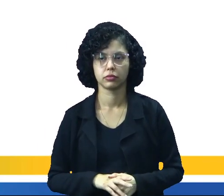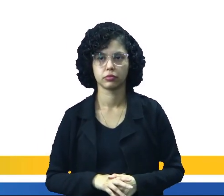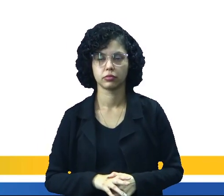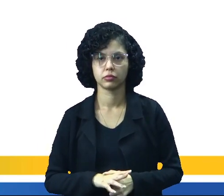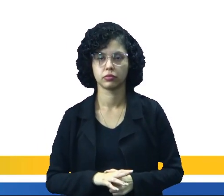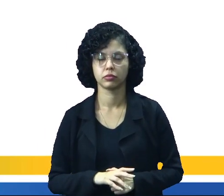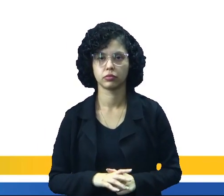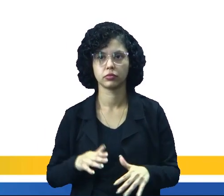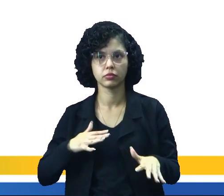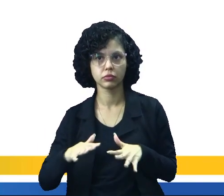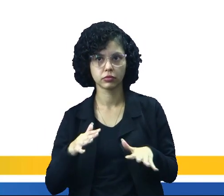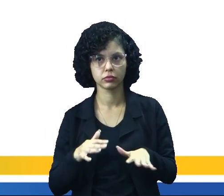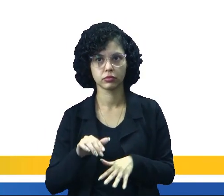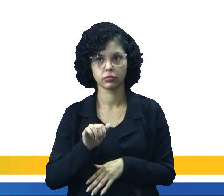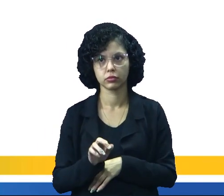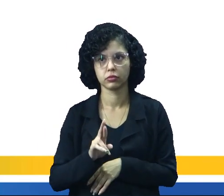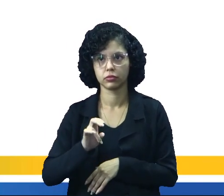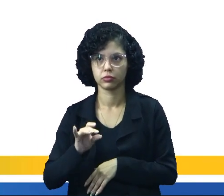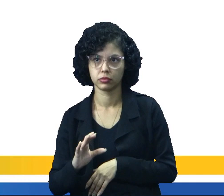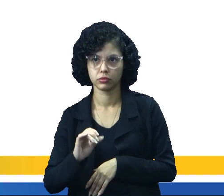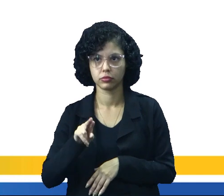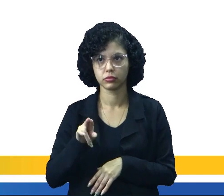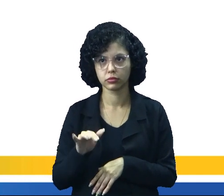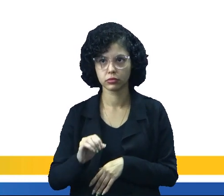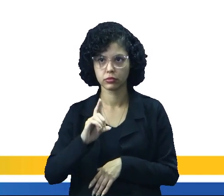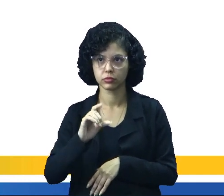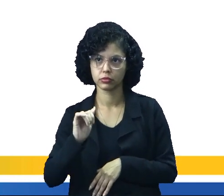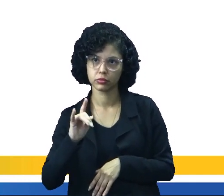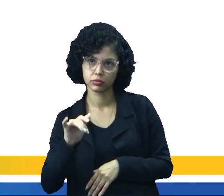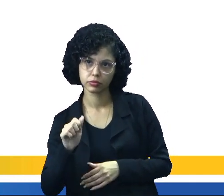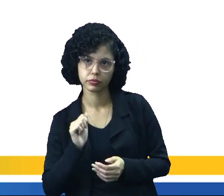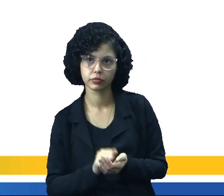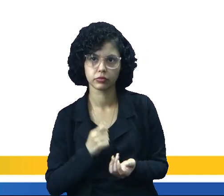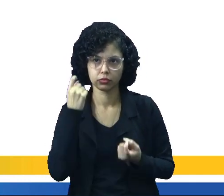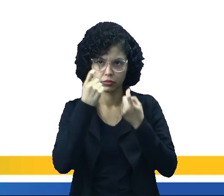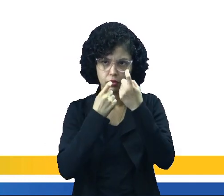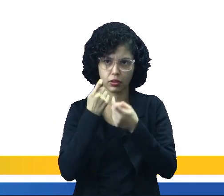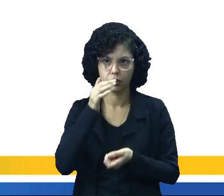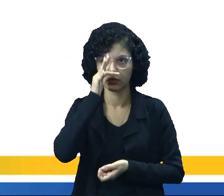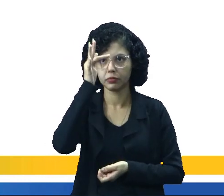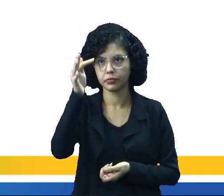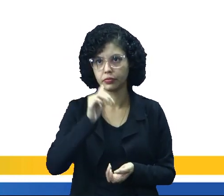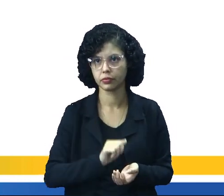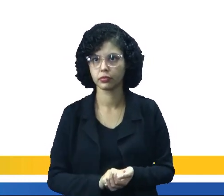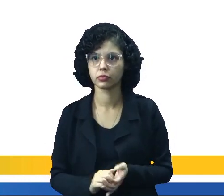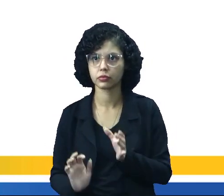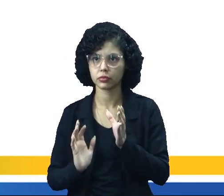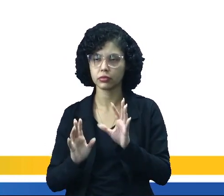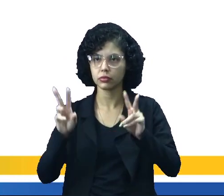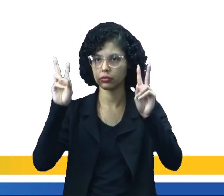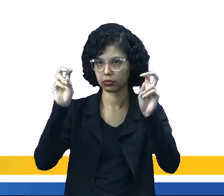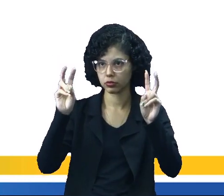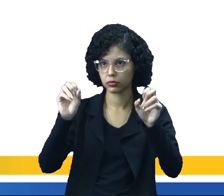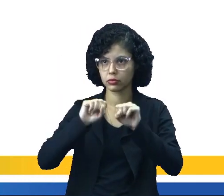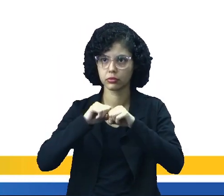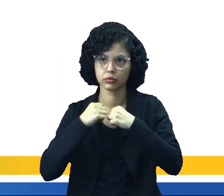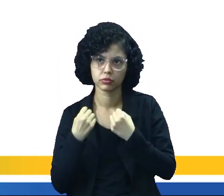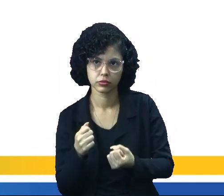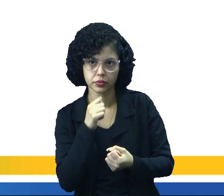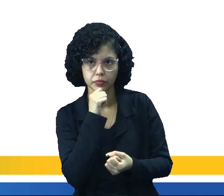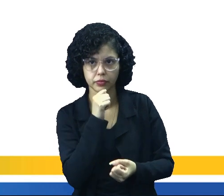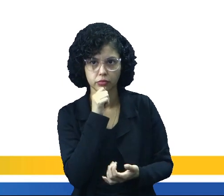Movimentos como o surrealismo, o cubismo, dadaísmo, expressionismo e futurismo, né, buscaram